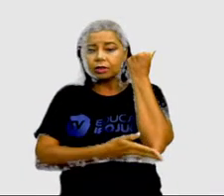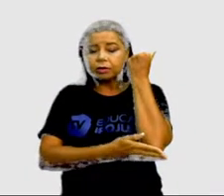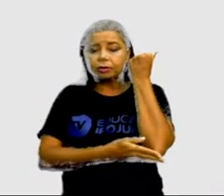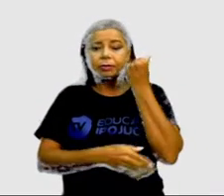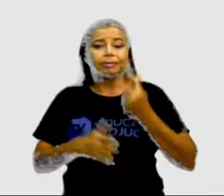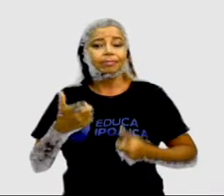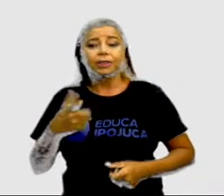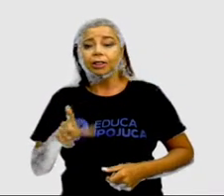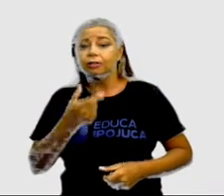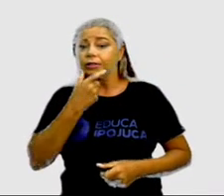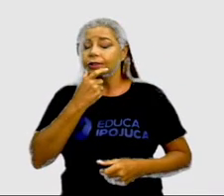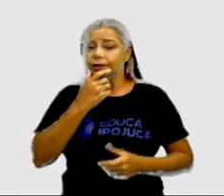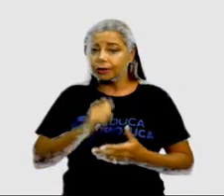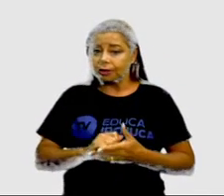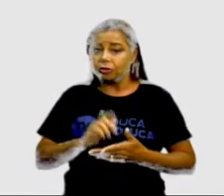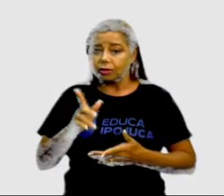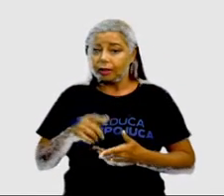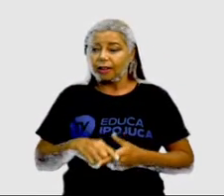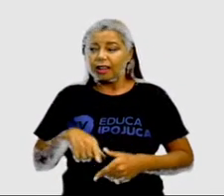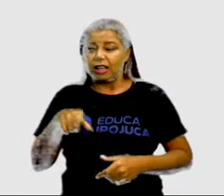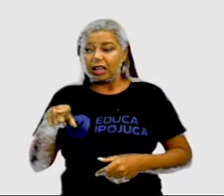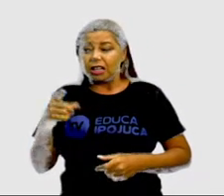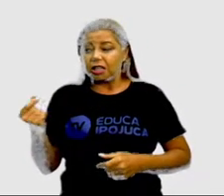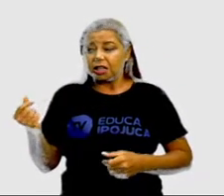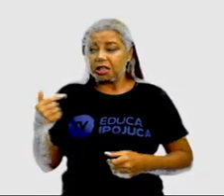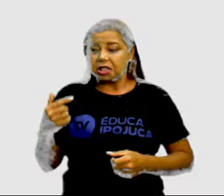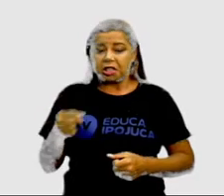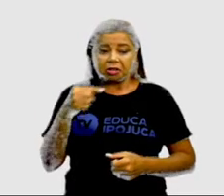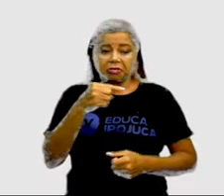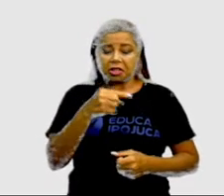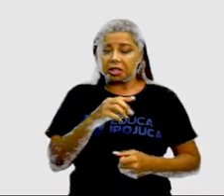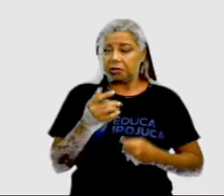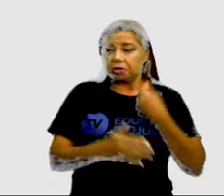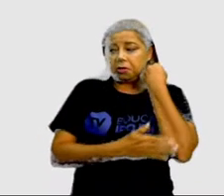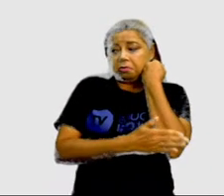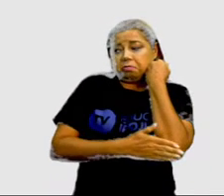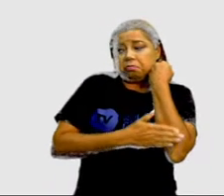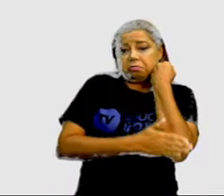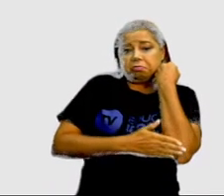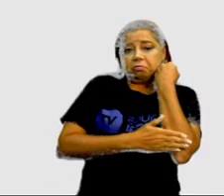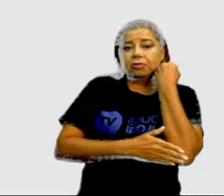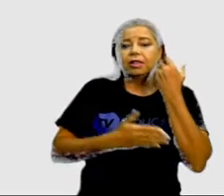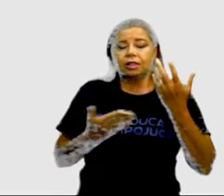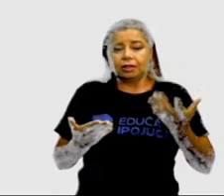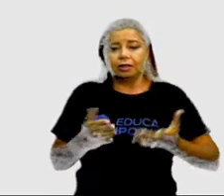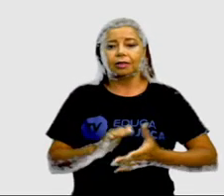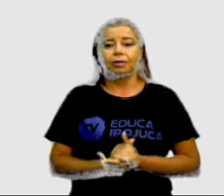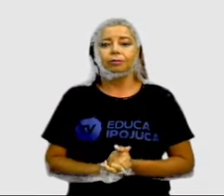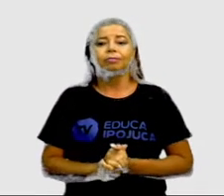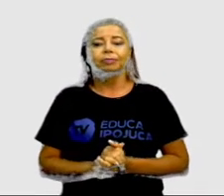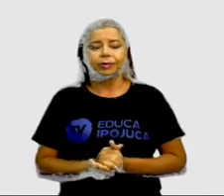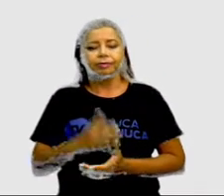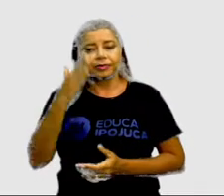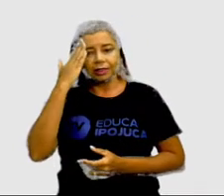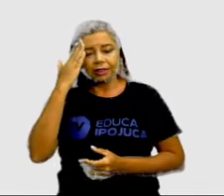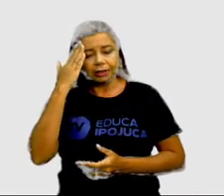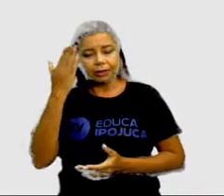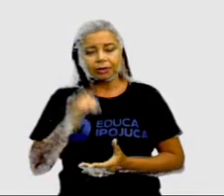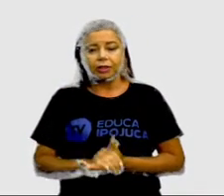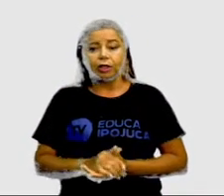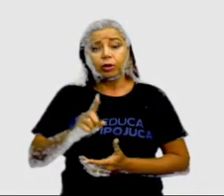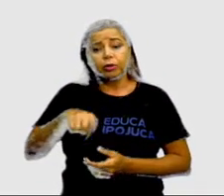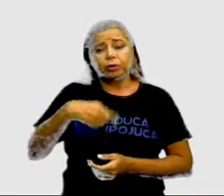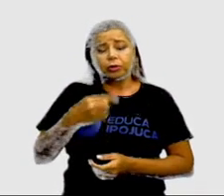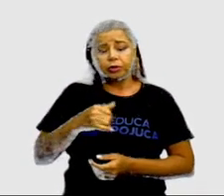a inveja, ok? Então vamos lá. Nós temos aqui o miserable, que é o infeliz, muito para